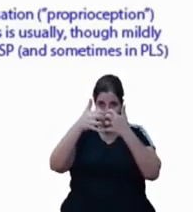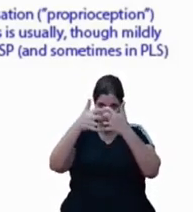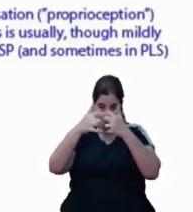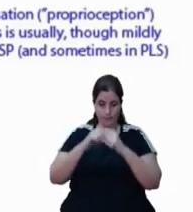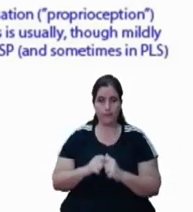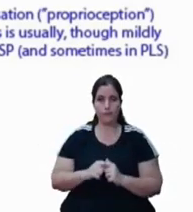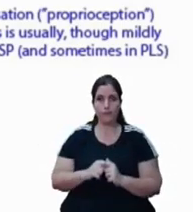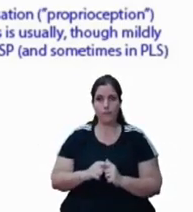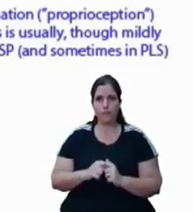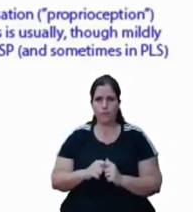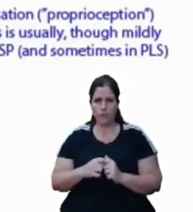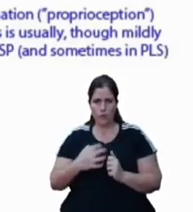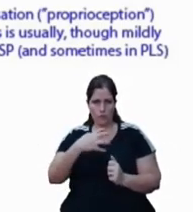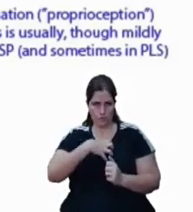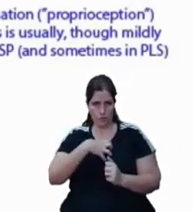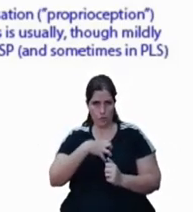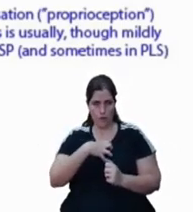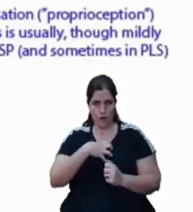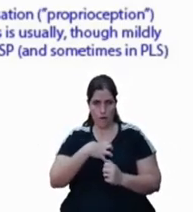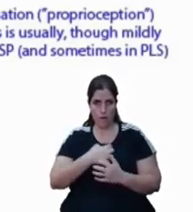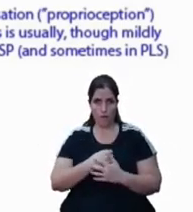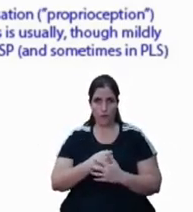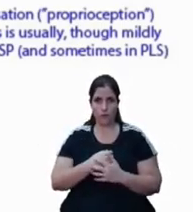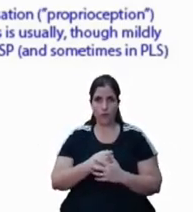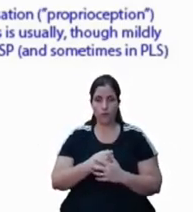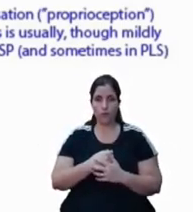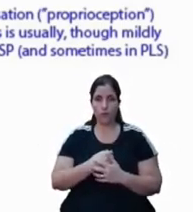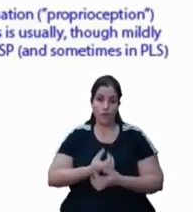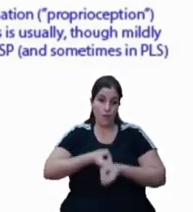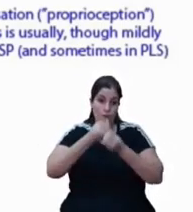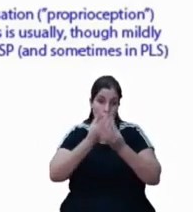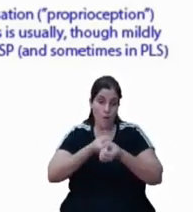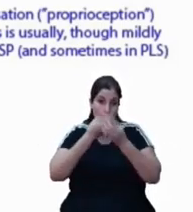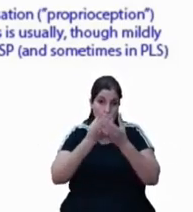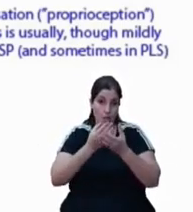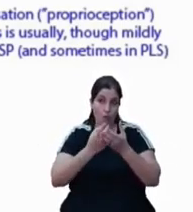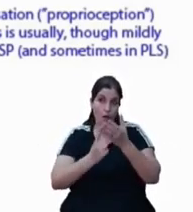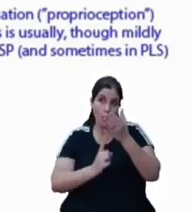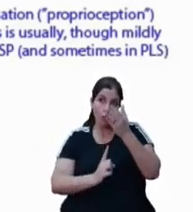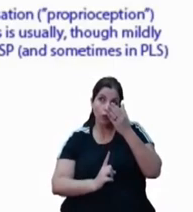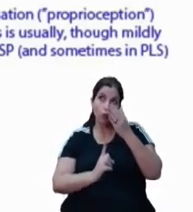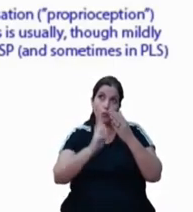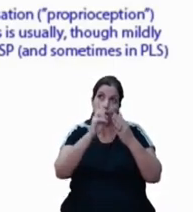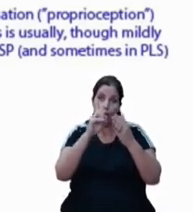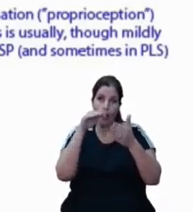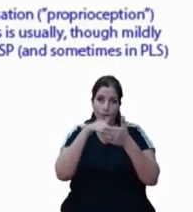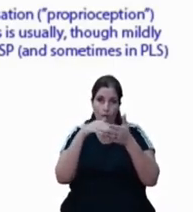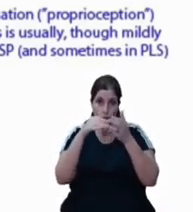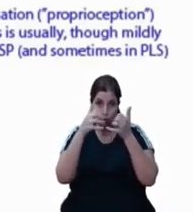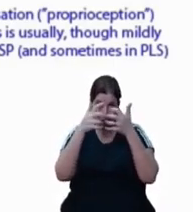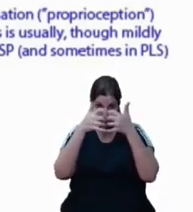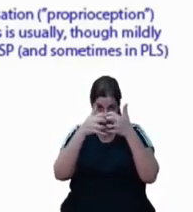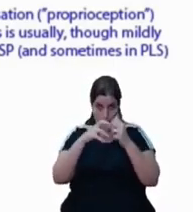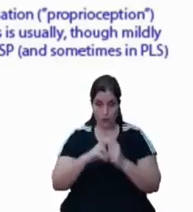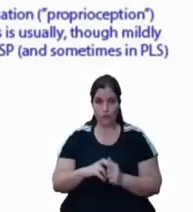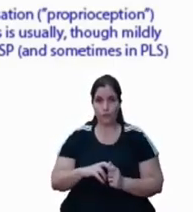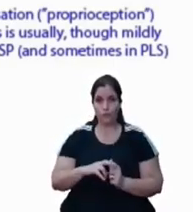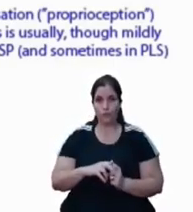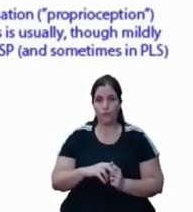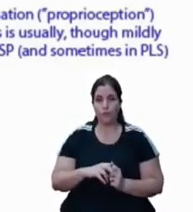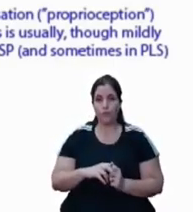fibras sensoriais que transmitem informação sobre o senso de posição ou